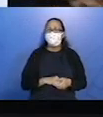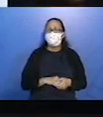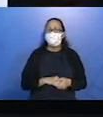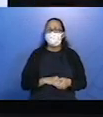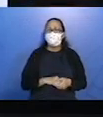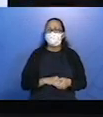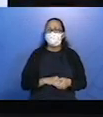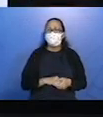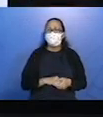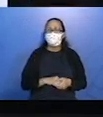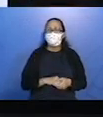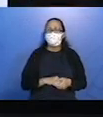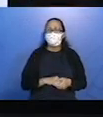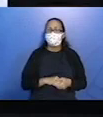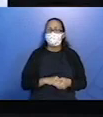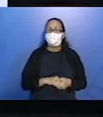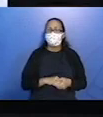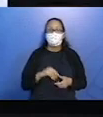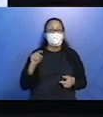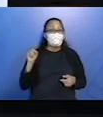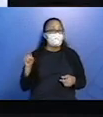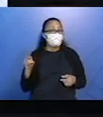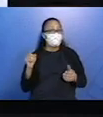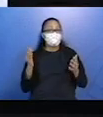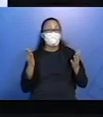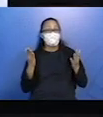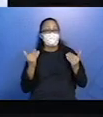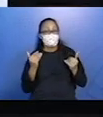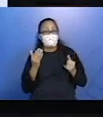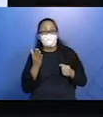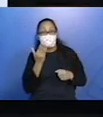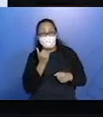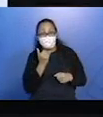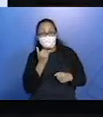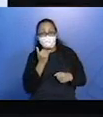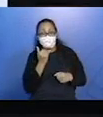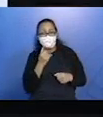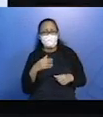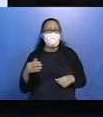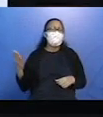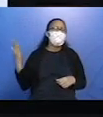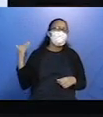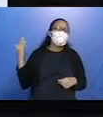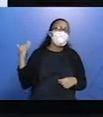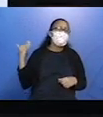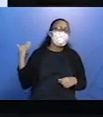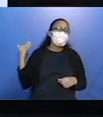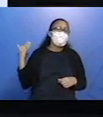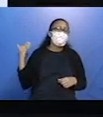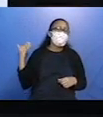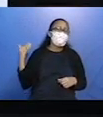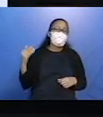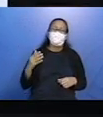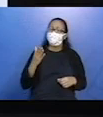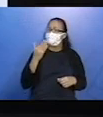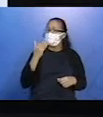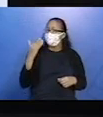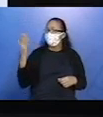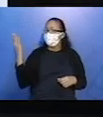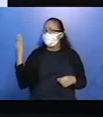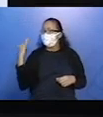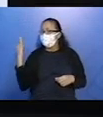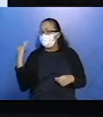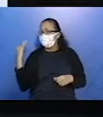Ele, hoje, né, no presente, come. E no passado? Ele comeu. Olha